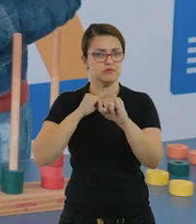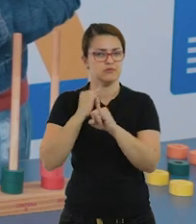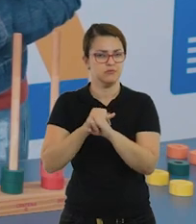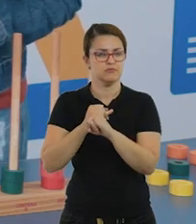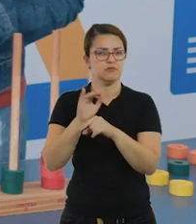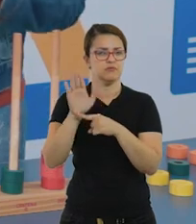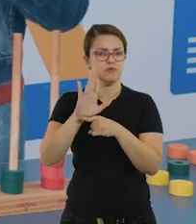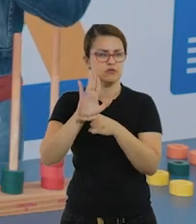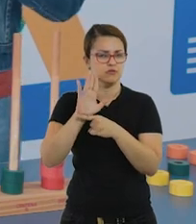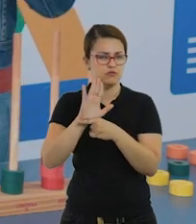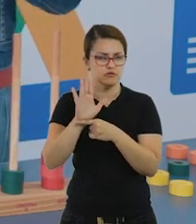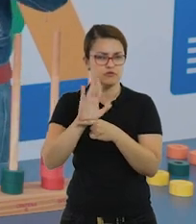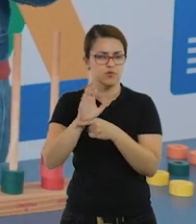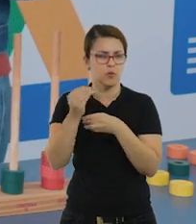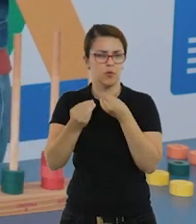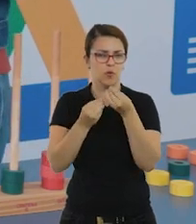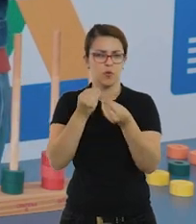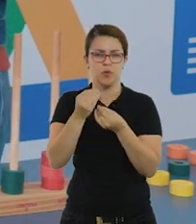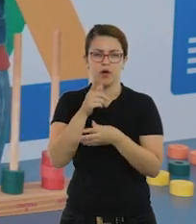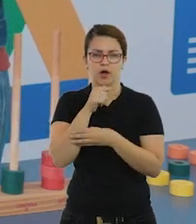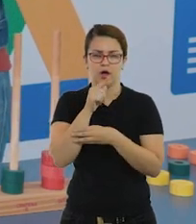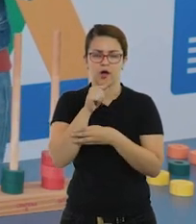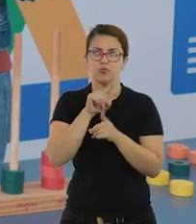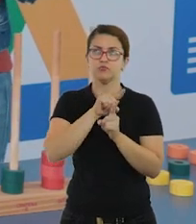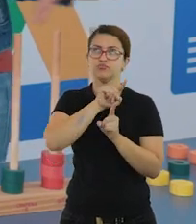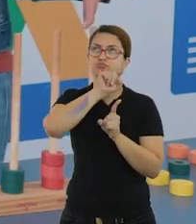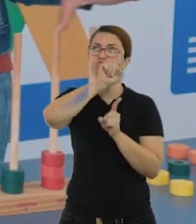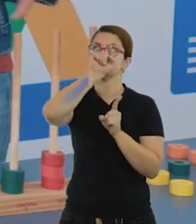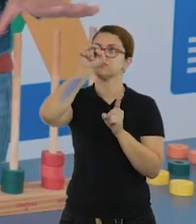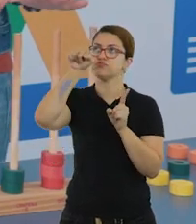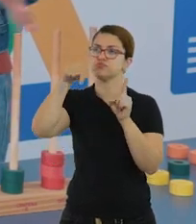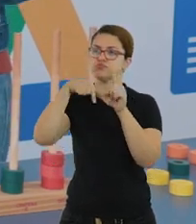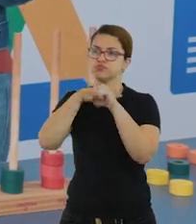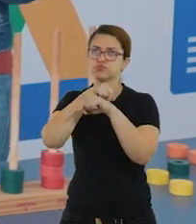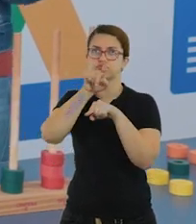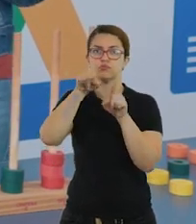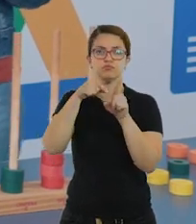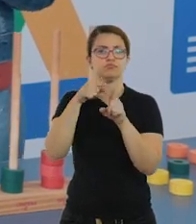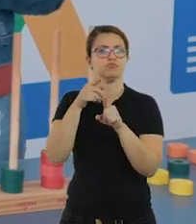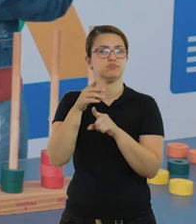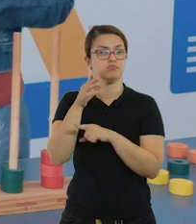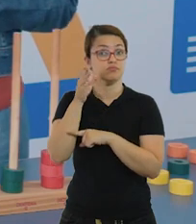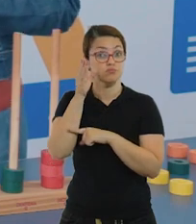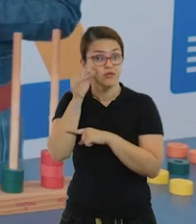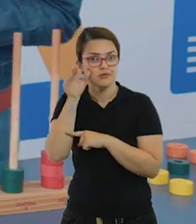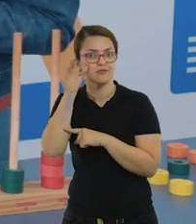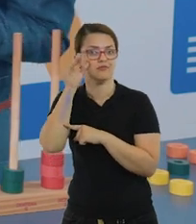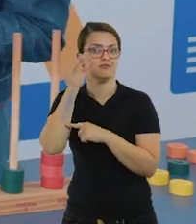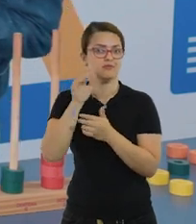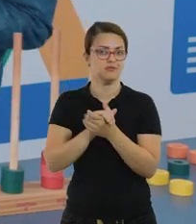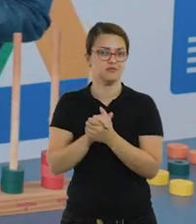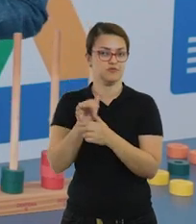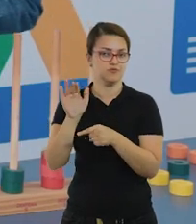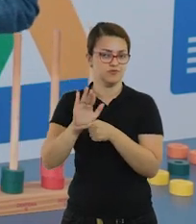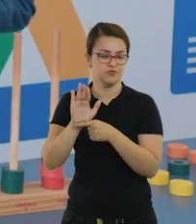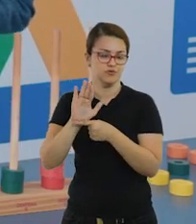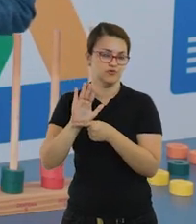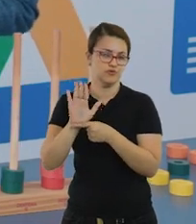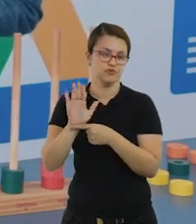a internet, procura por vídeos explicativos sobre o ciclo da água na natureza, tá? Vocês vão encontrar vídeos bem interessantes, ok?